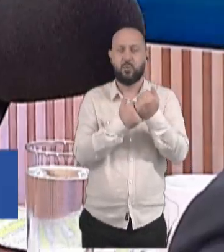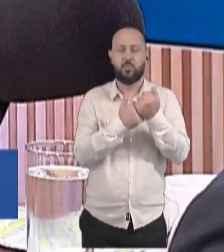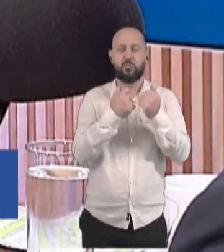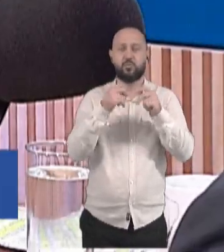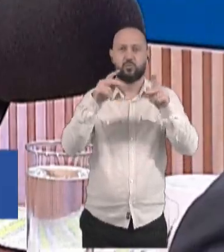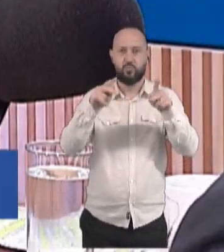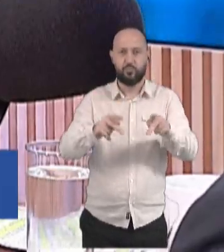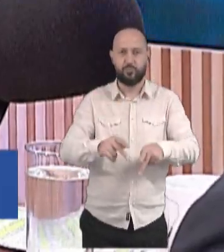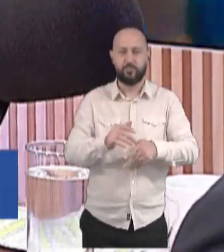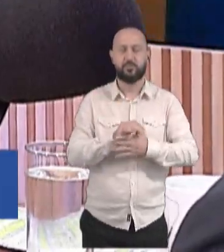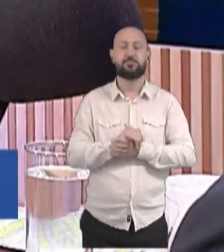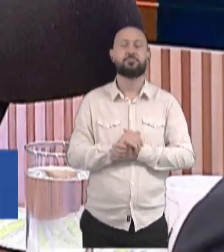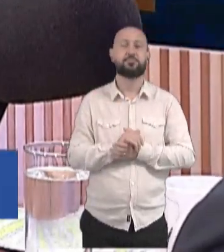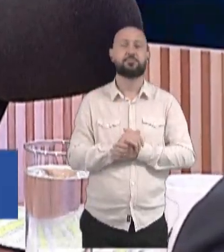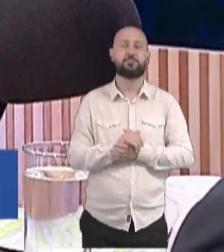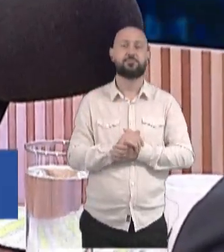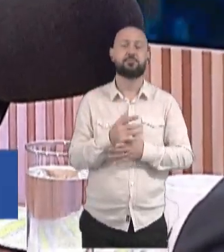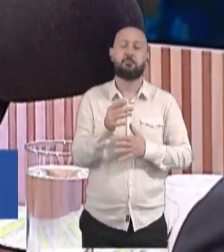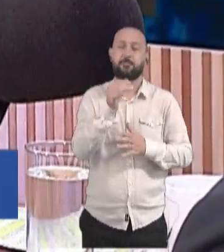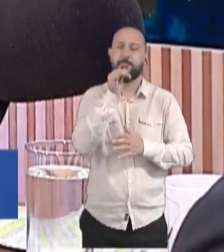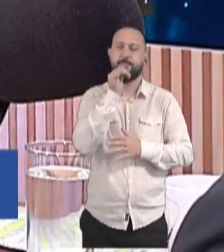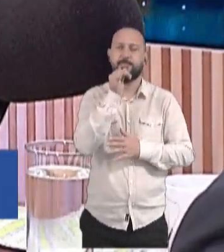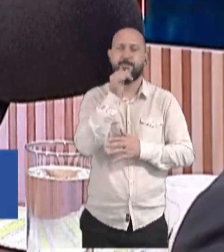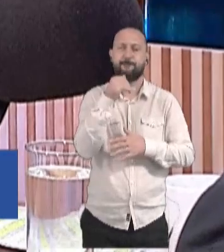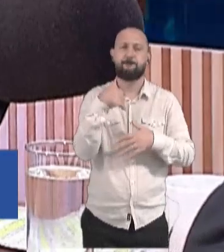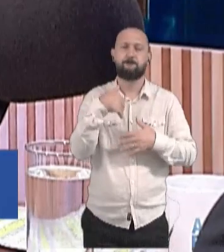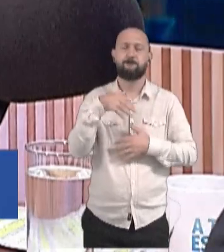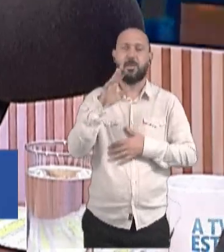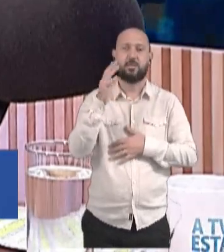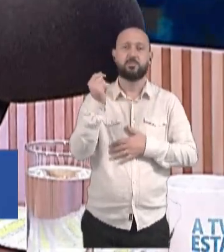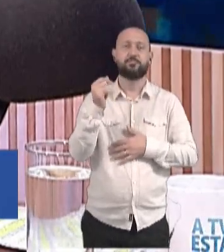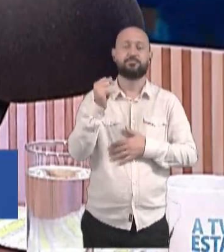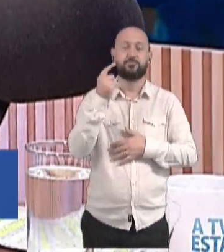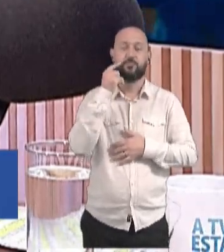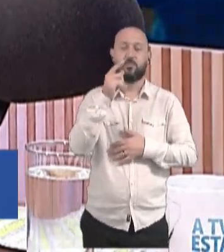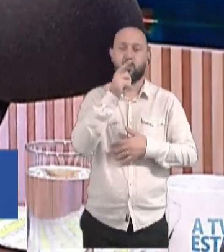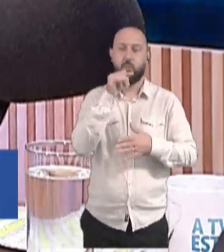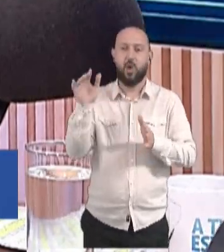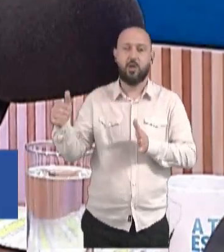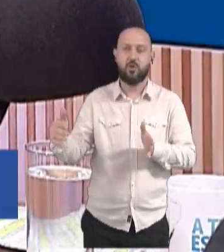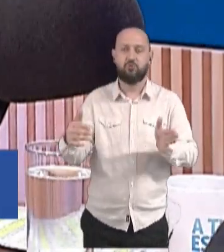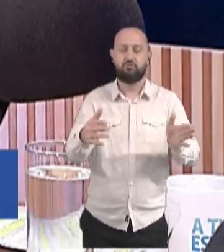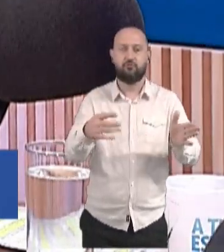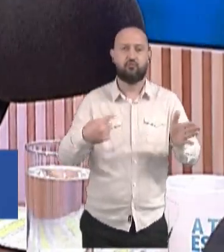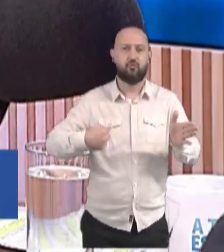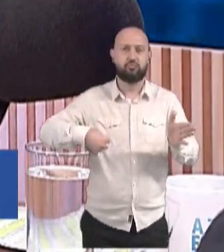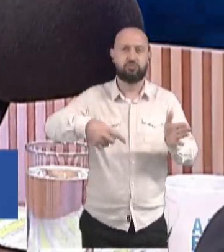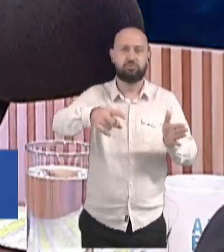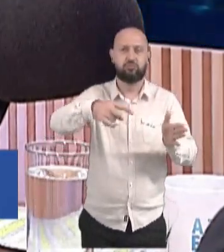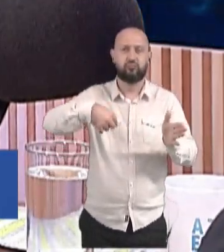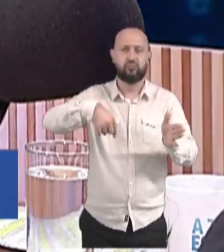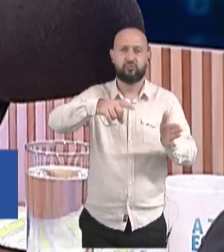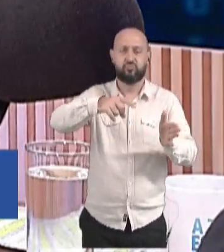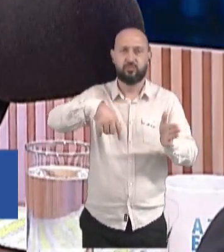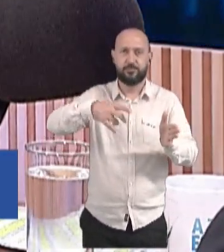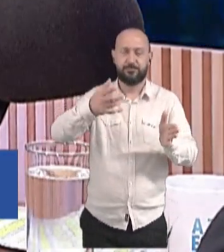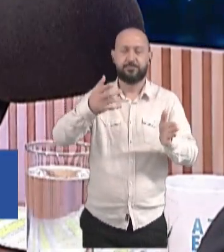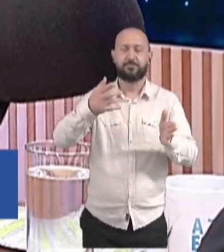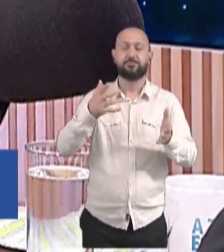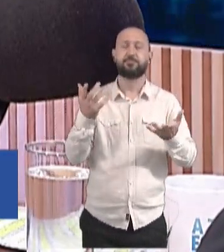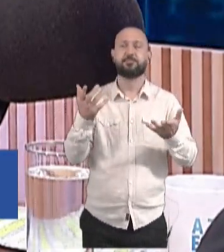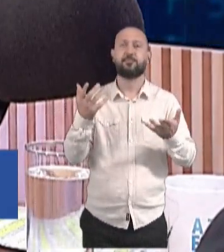do poder público com relação principalmente com a hidrovia que você falou, né, desmistificar esses